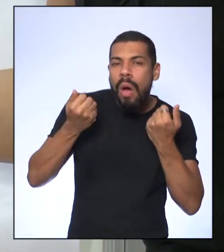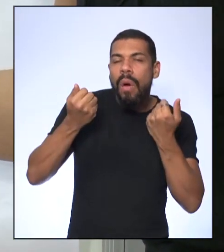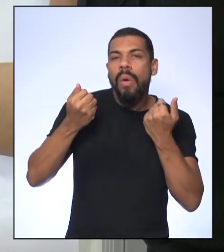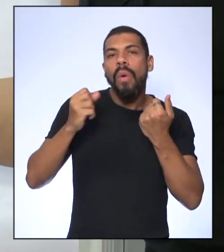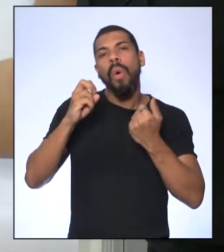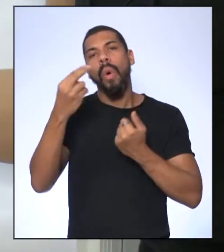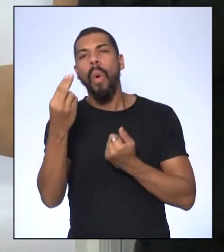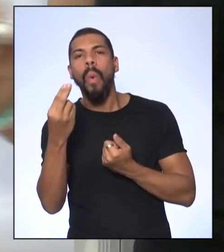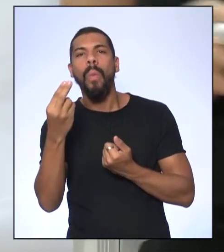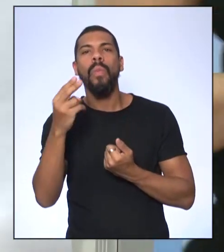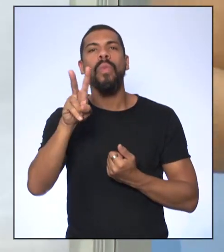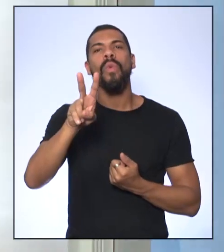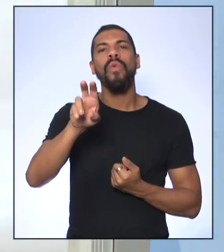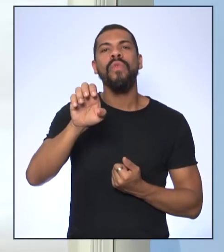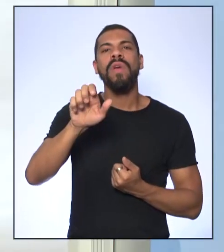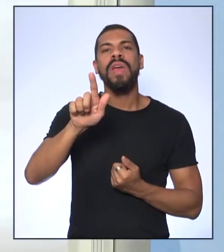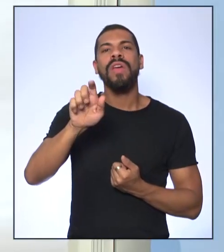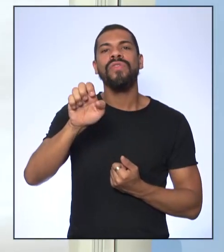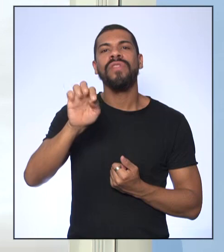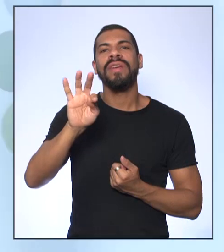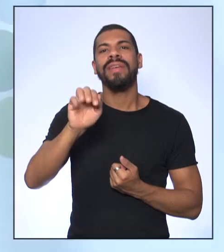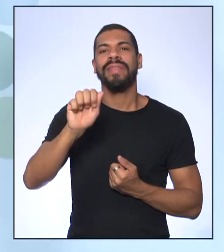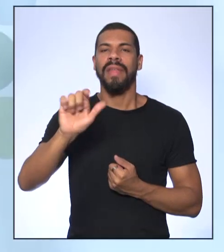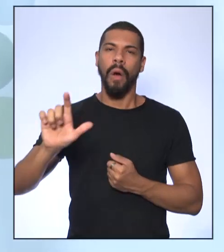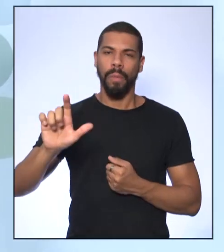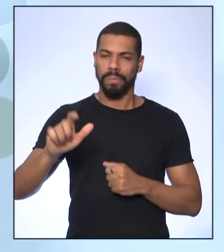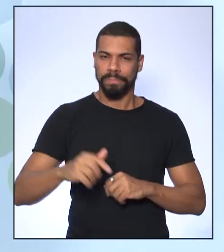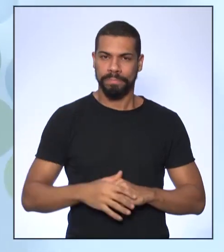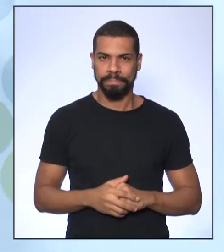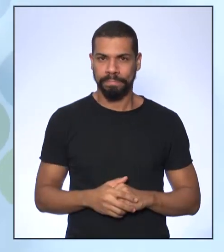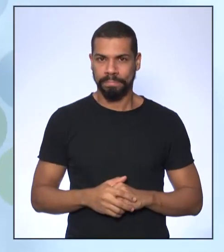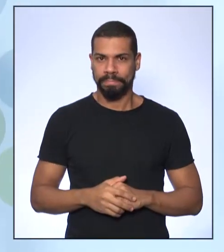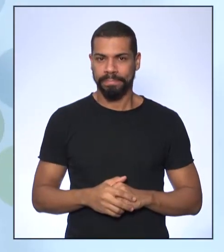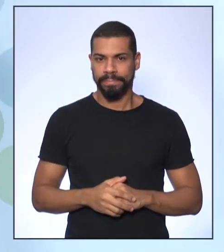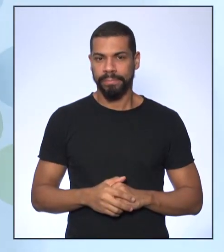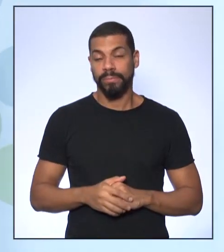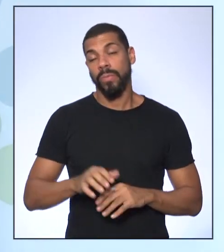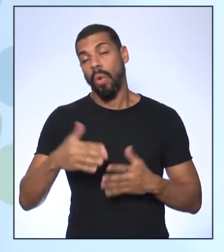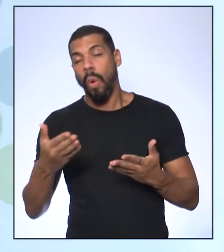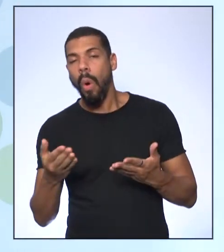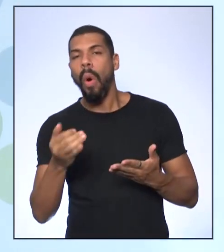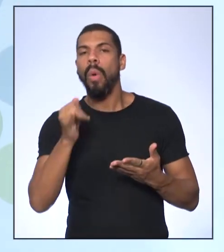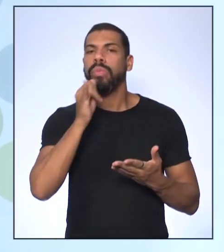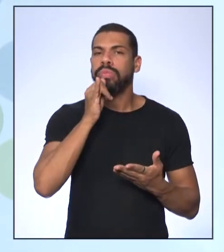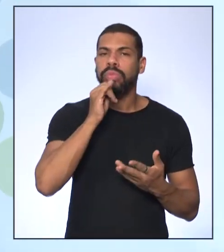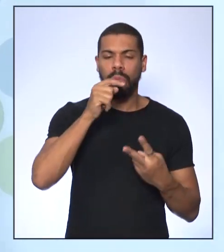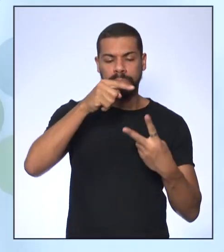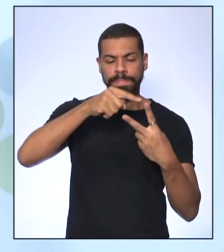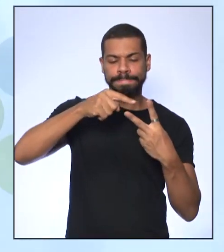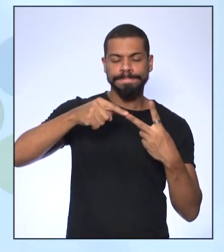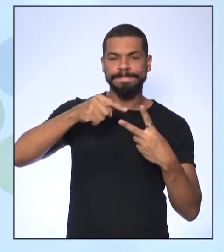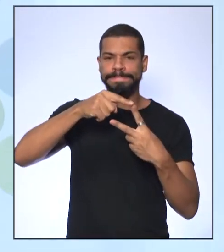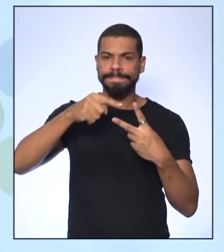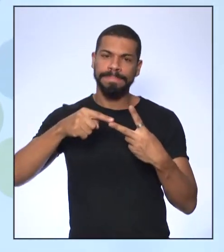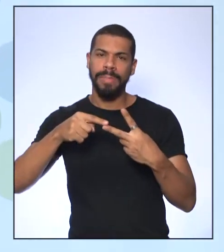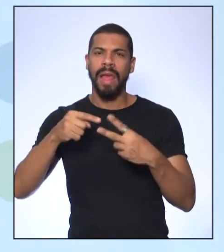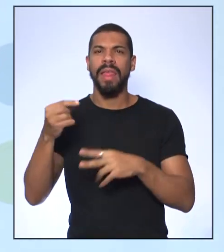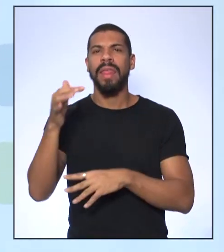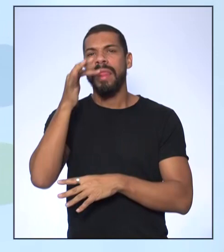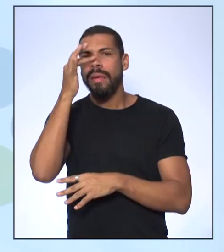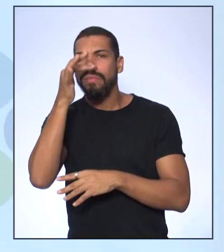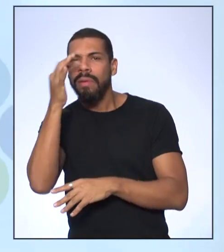ou vegetal, certo? O ser vivo possui uma célula animal ou um ser vivo com uma célula vegetal, no caso das